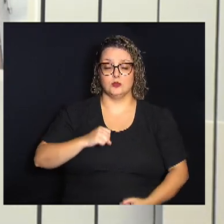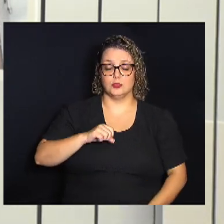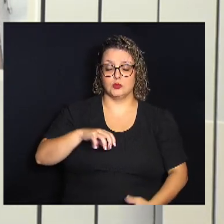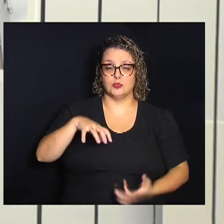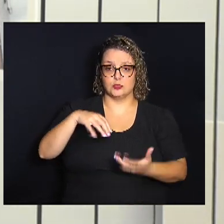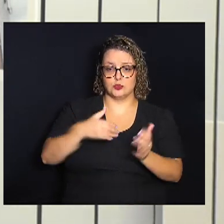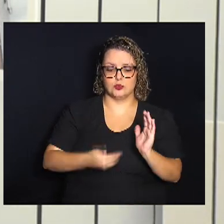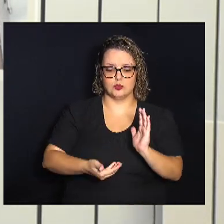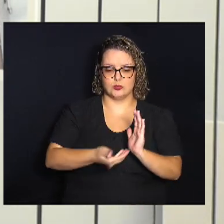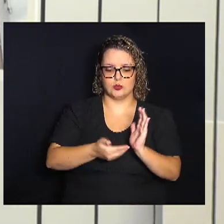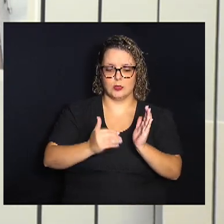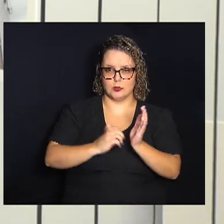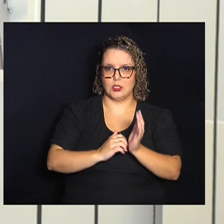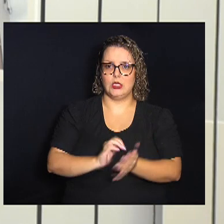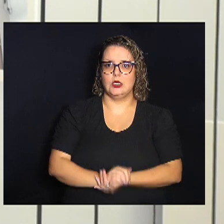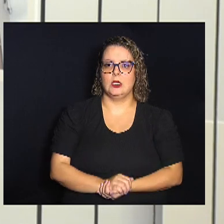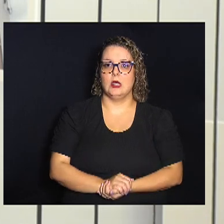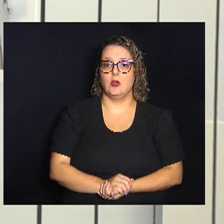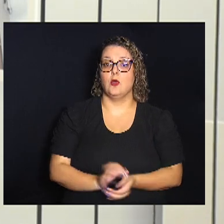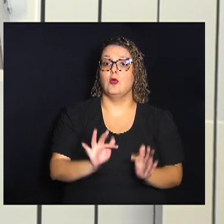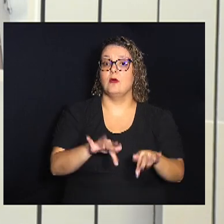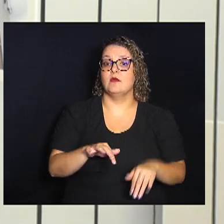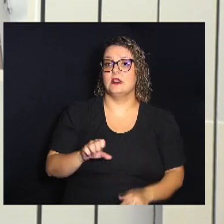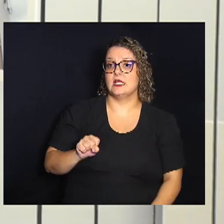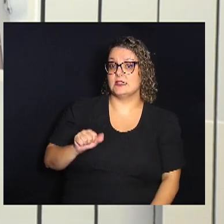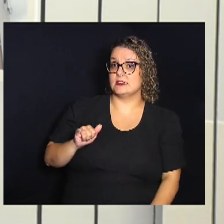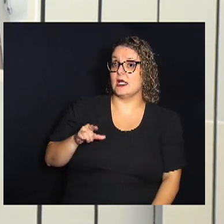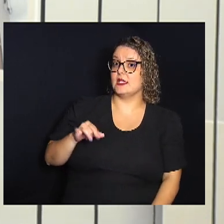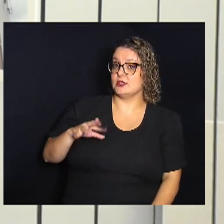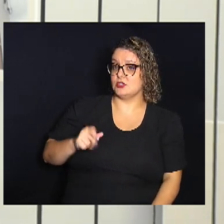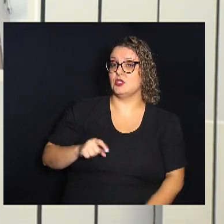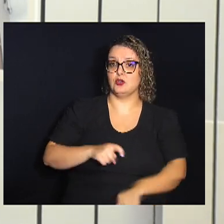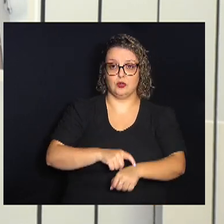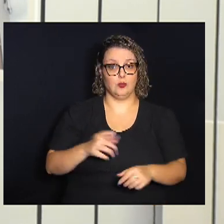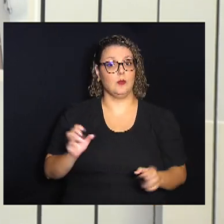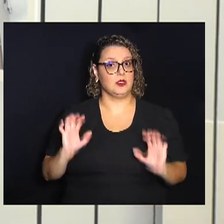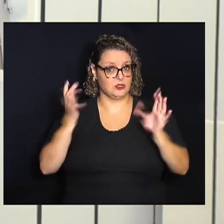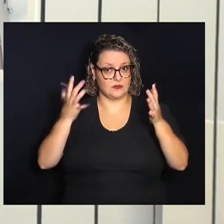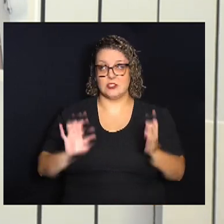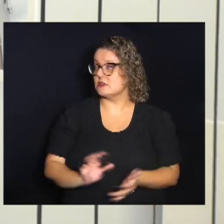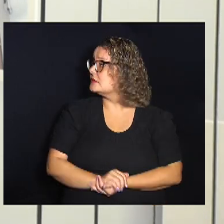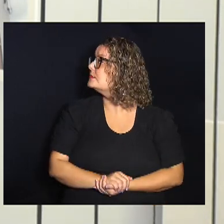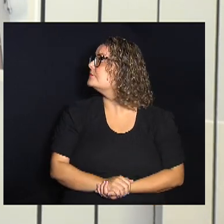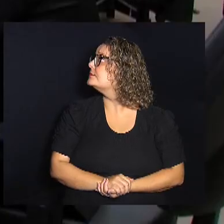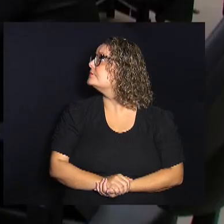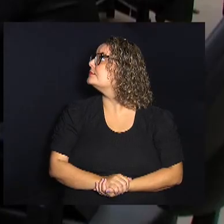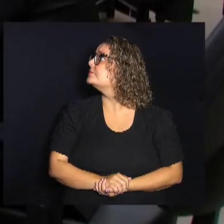da saidinha no sistema penitenciário nos períodos de festas.